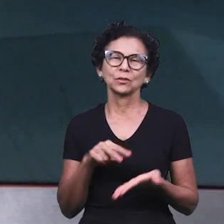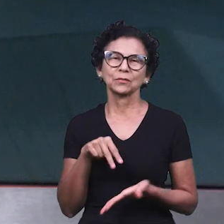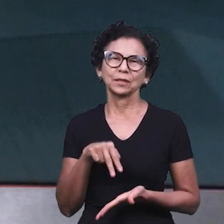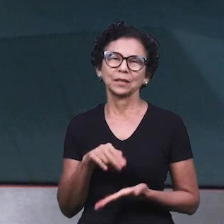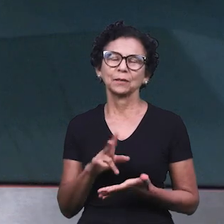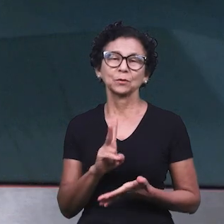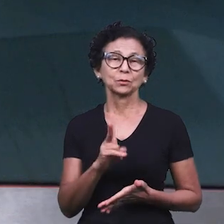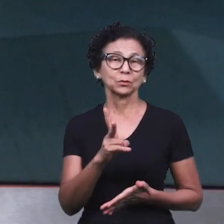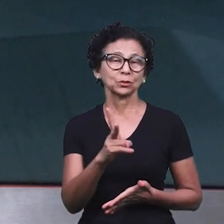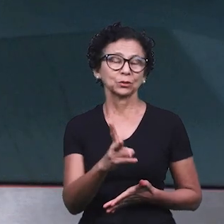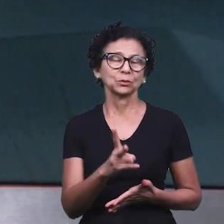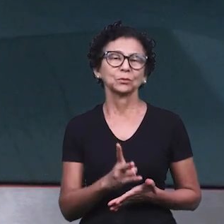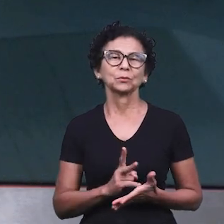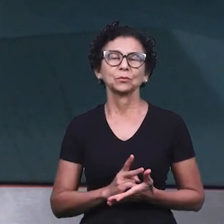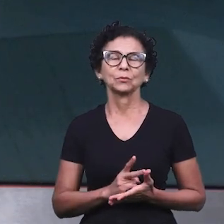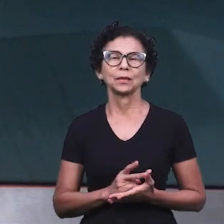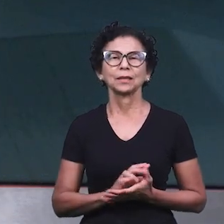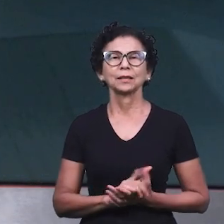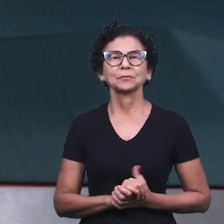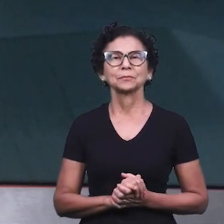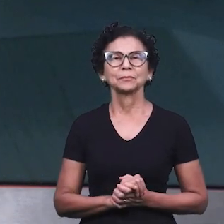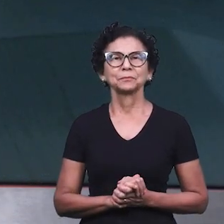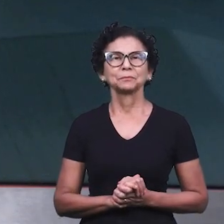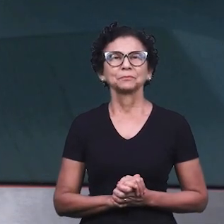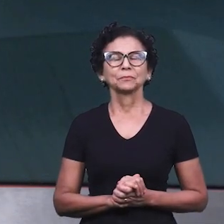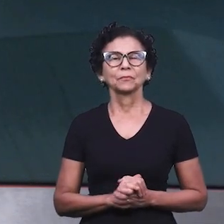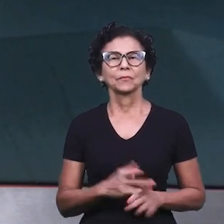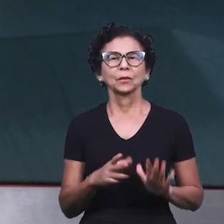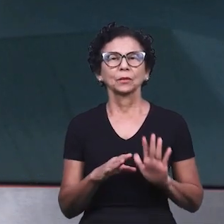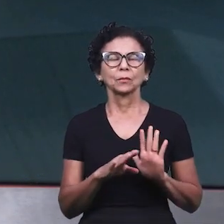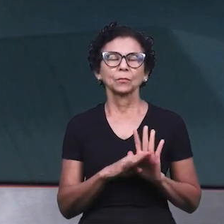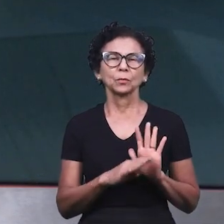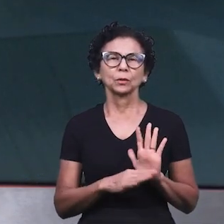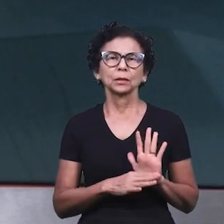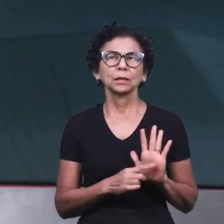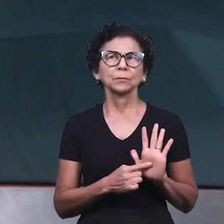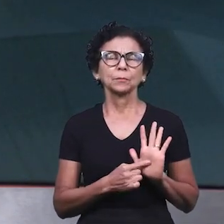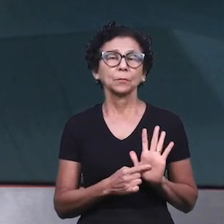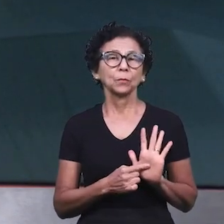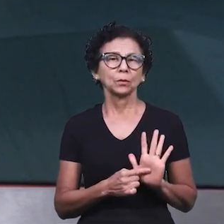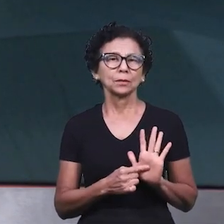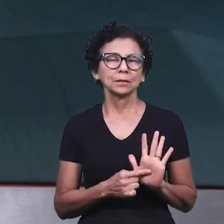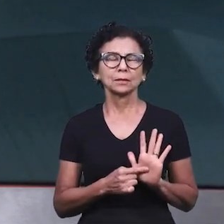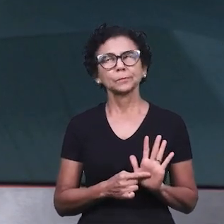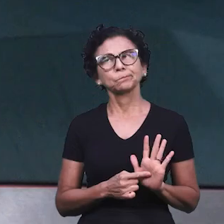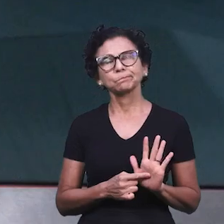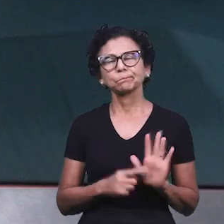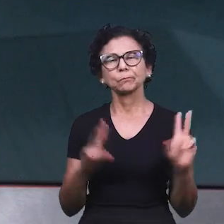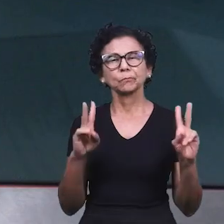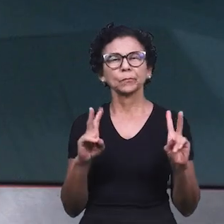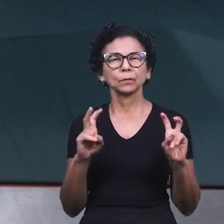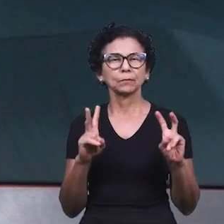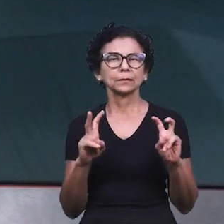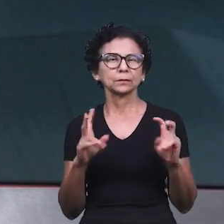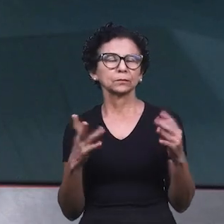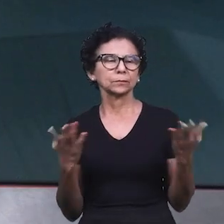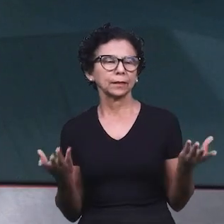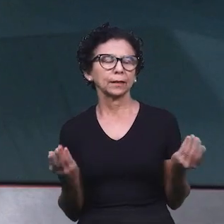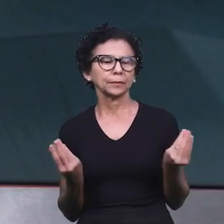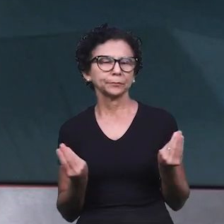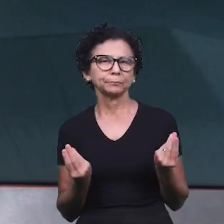Hoje nós estamos aqui para dar continuidade ao nosso programa, apresentando mais um